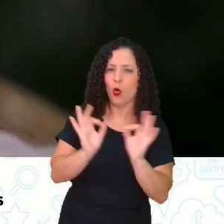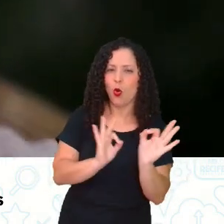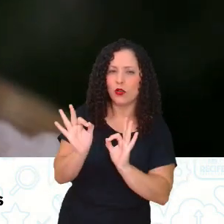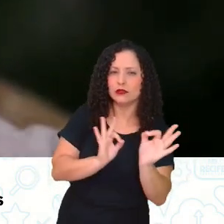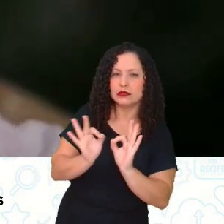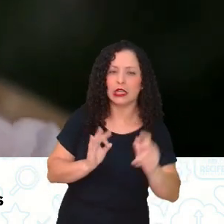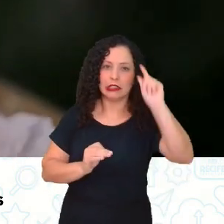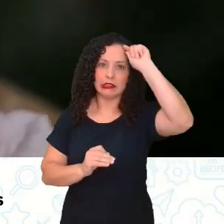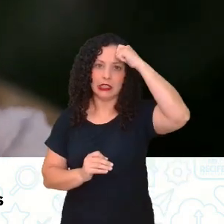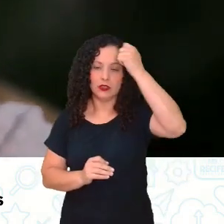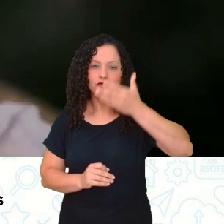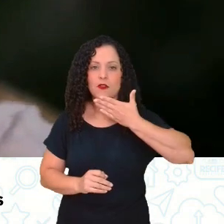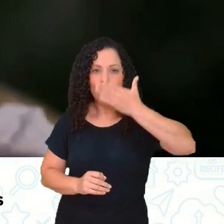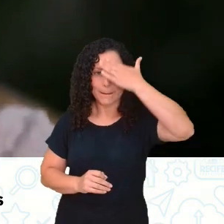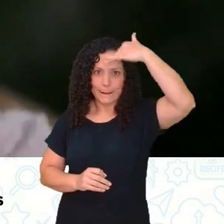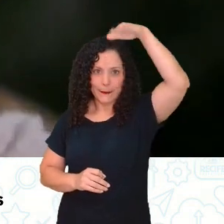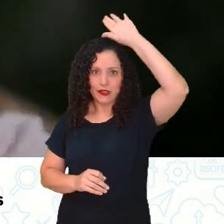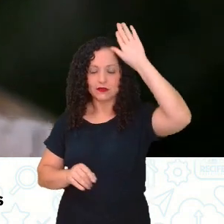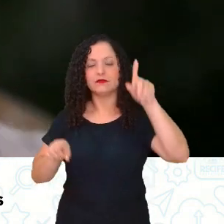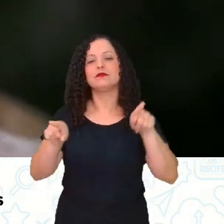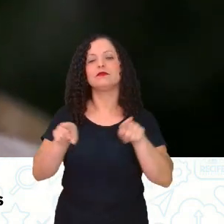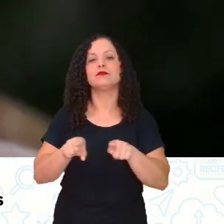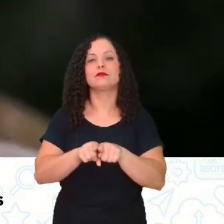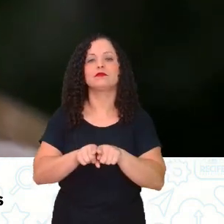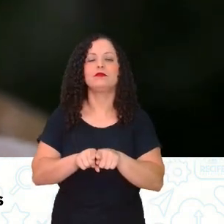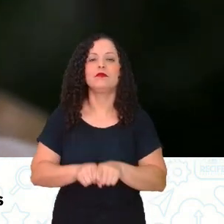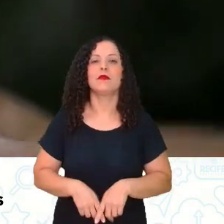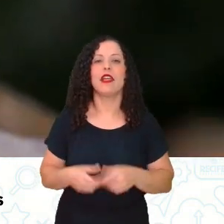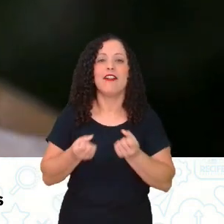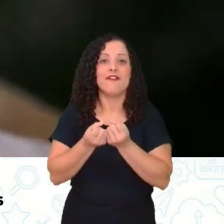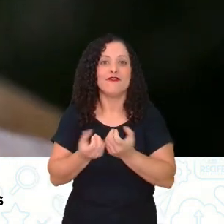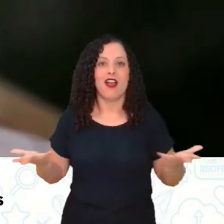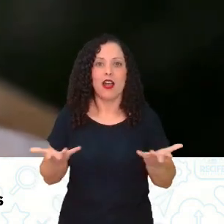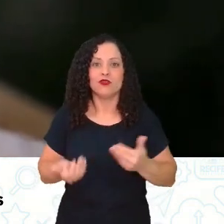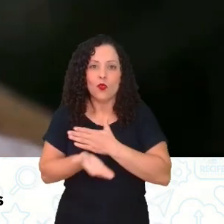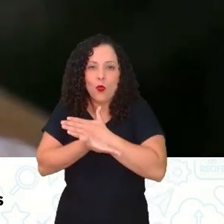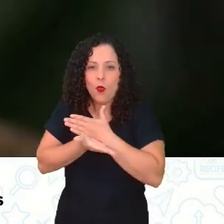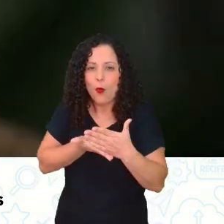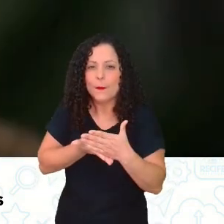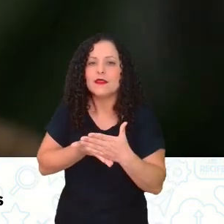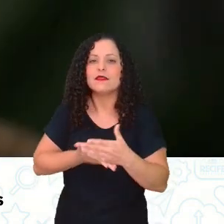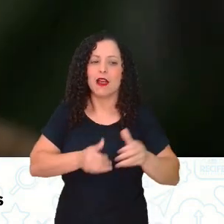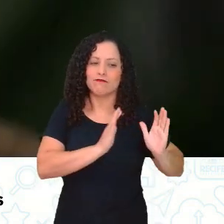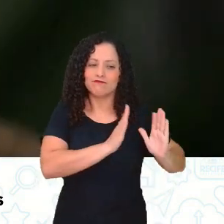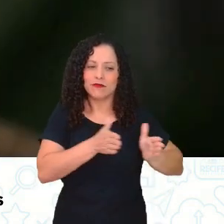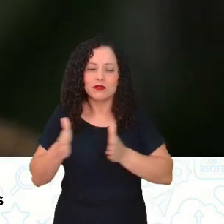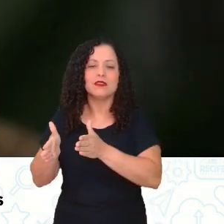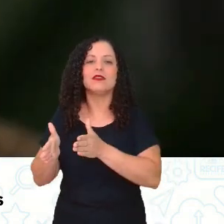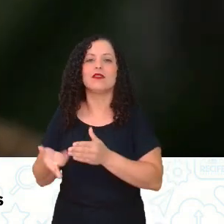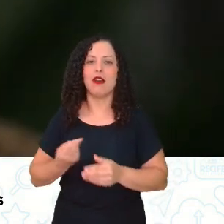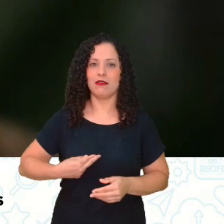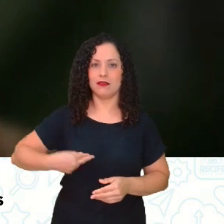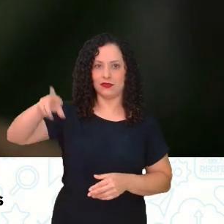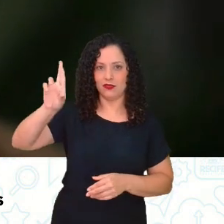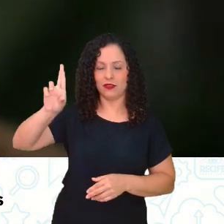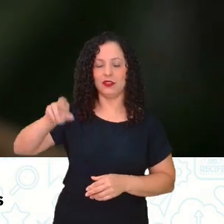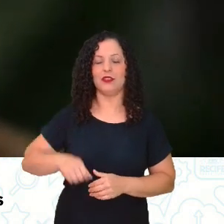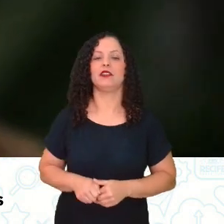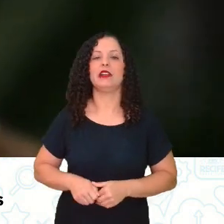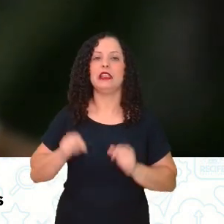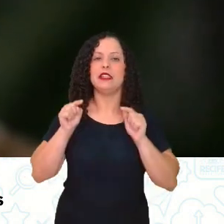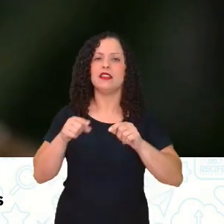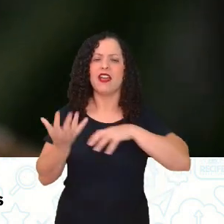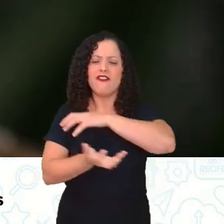muçulmanos, e muitos dos quais eram recém-convertidos ou estavam em processo de conversão. A revolta é chamada Malê ou